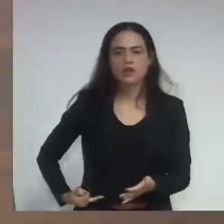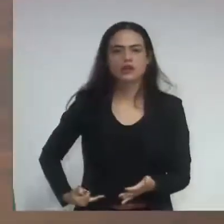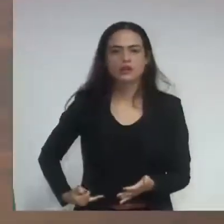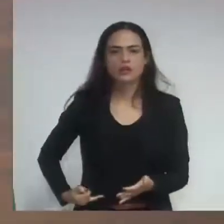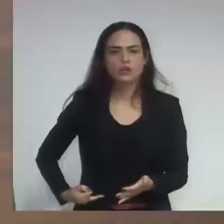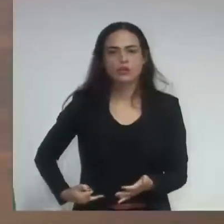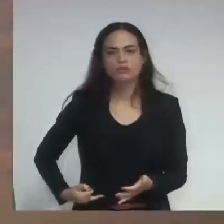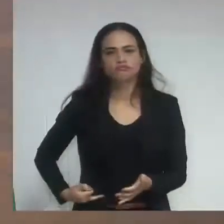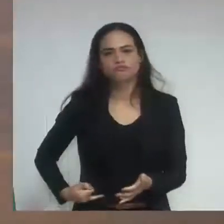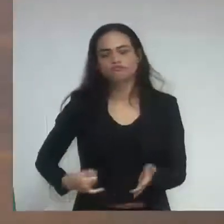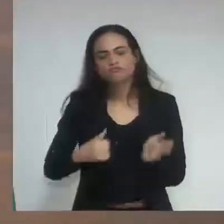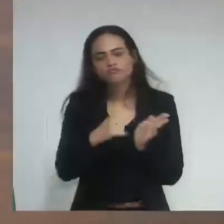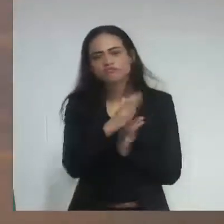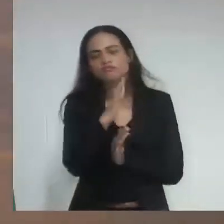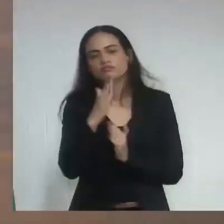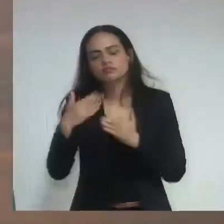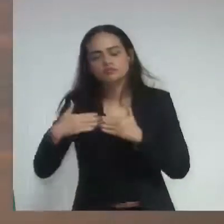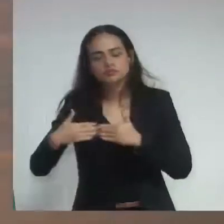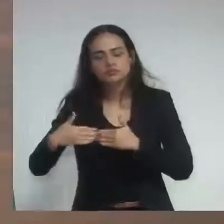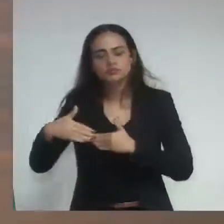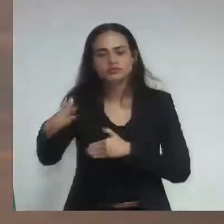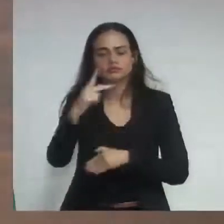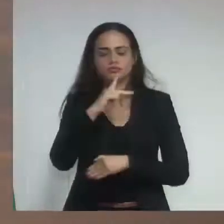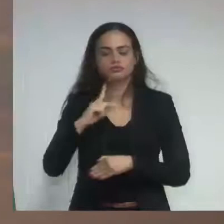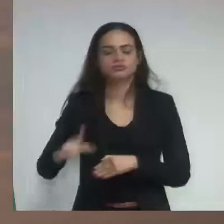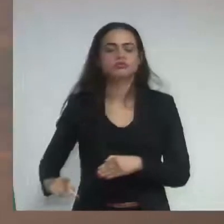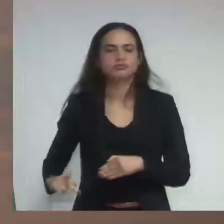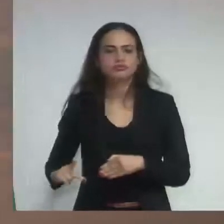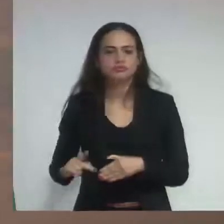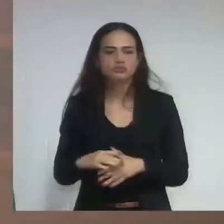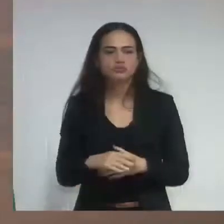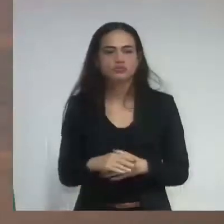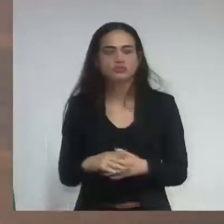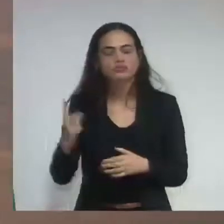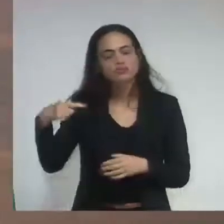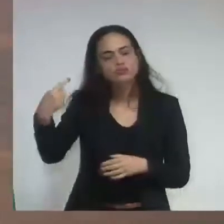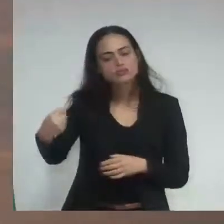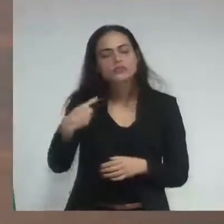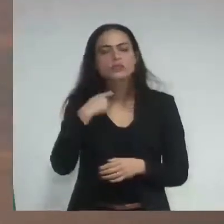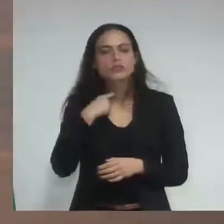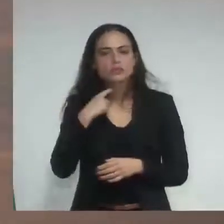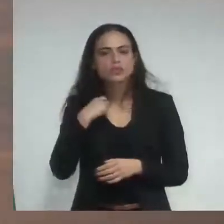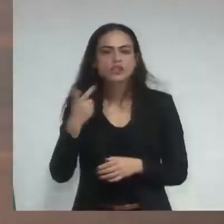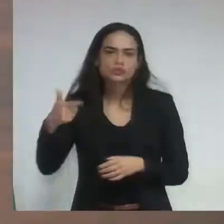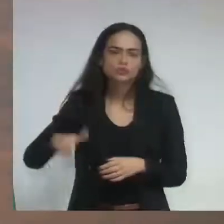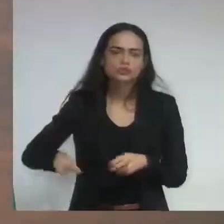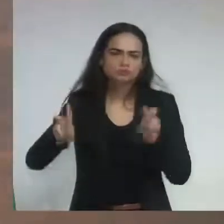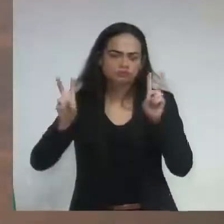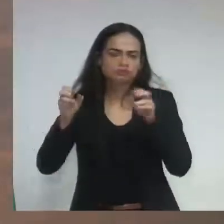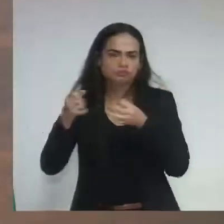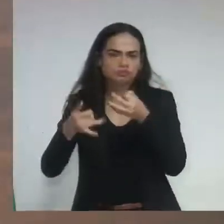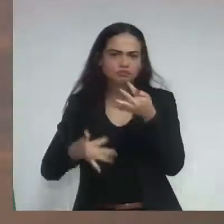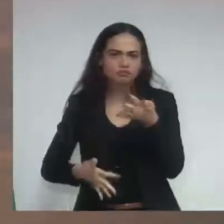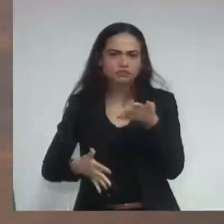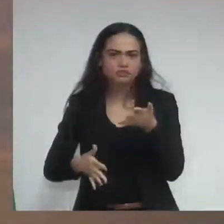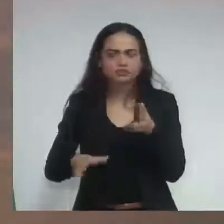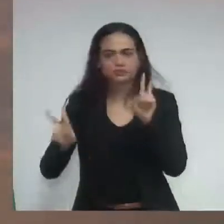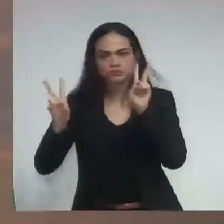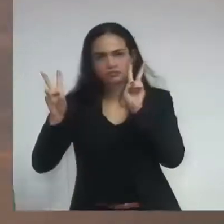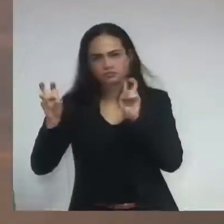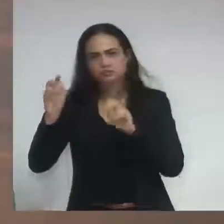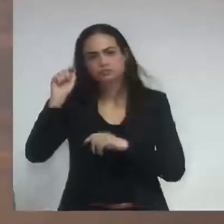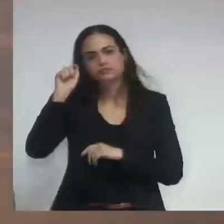amplo, que inclusive depois eu quero voltar a tratar, porque senão eu não consigo falar sobre a questão do Dia da Consciência Negra. Eu sei